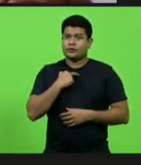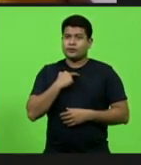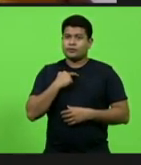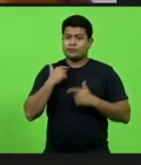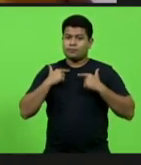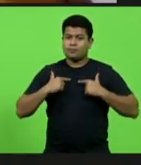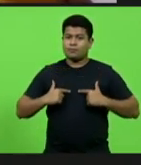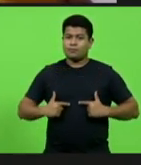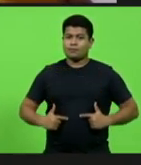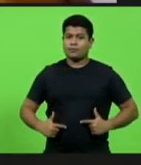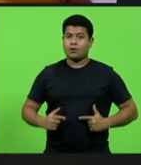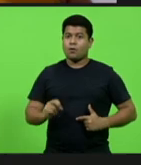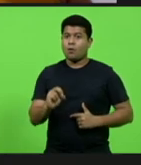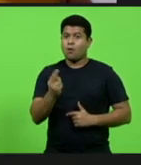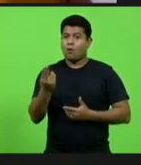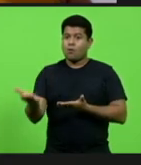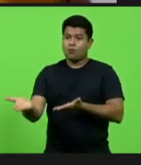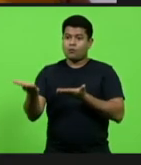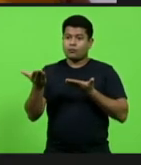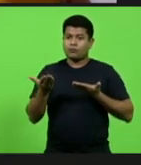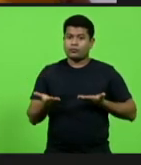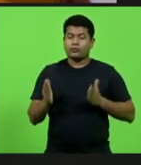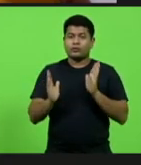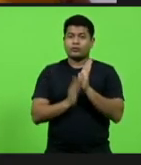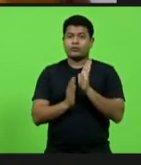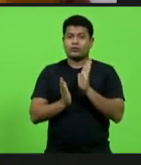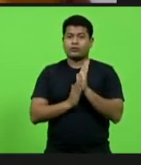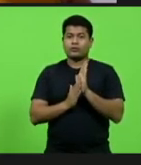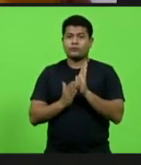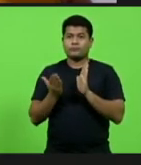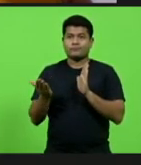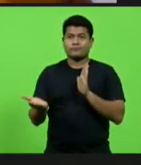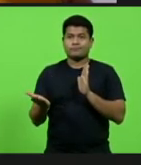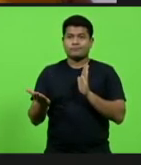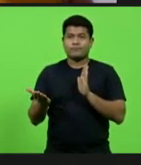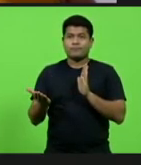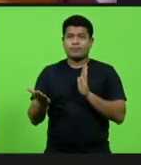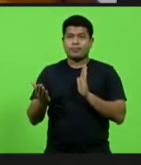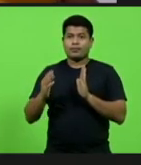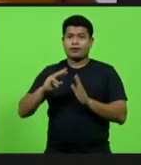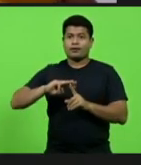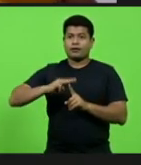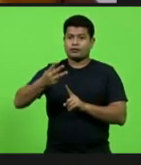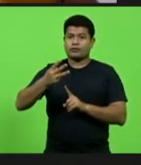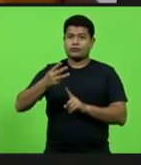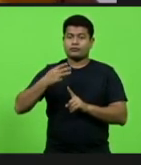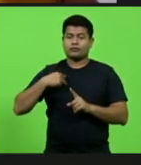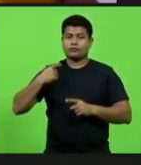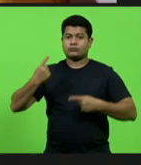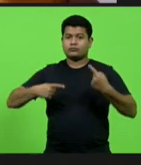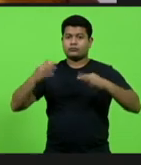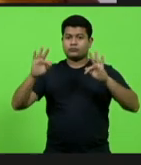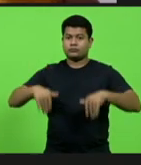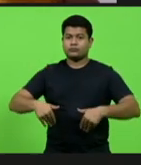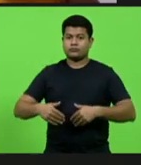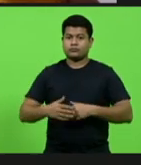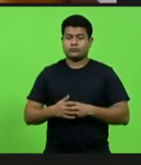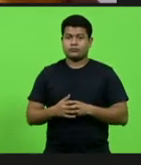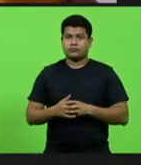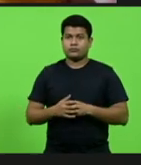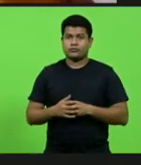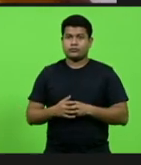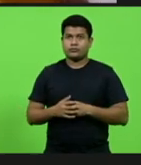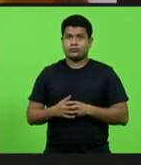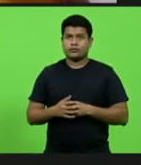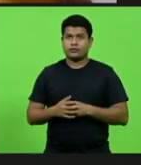repente, convidar o proponente a uma tréplica depois do seu discurso encerrando a reunião? Isso é